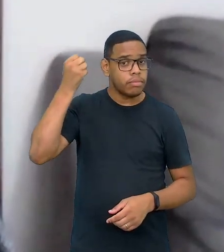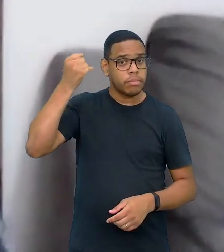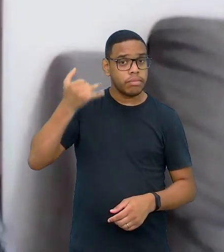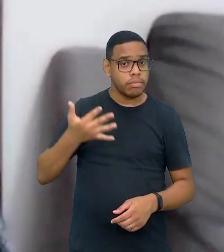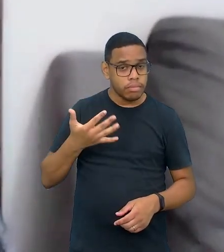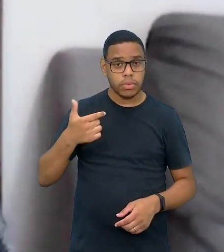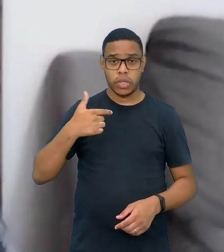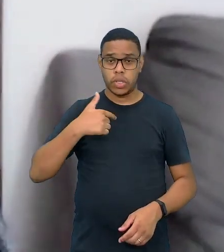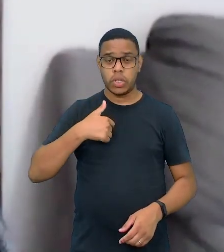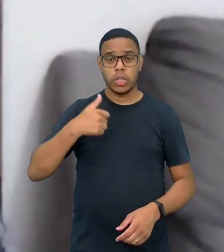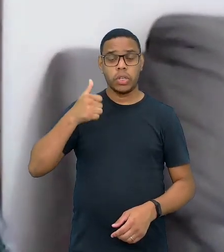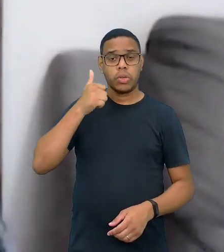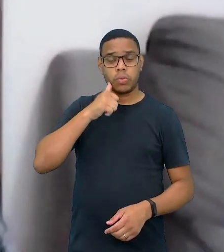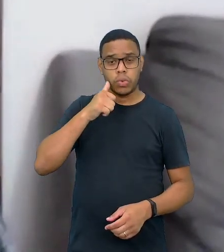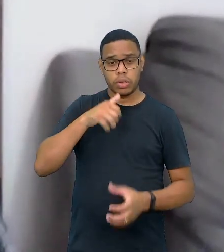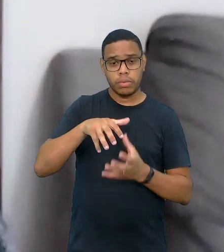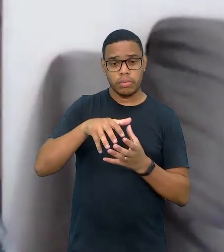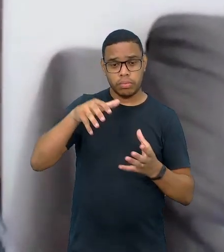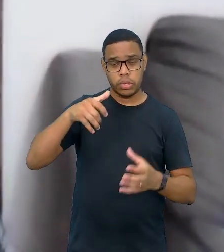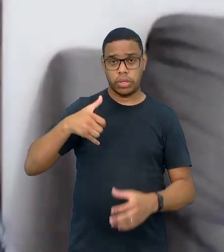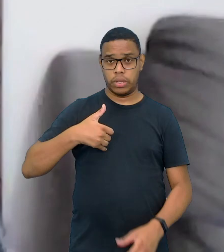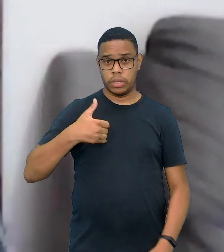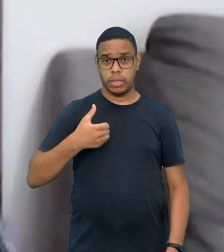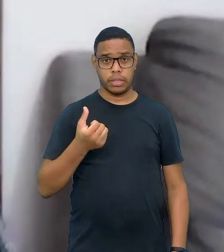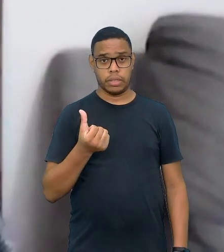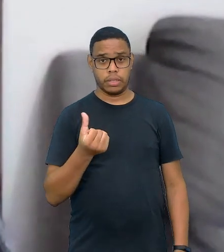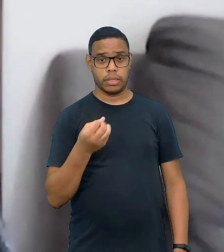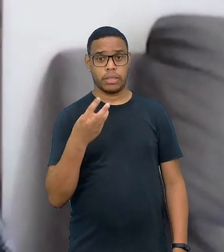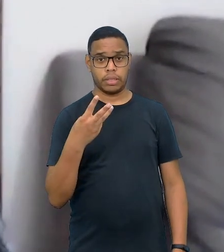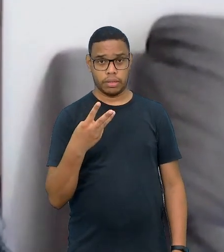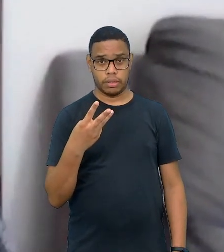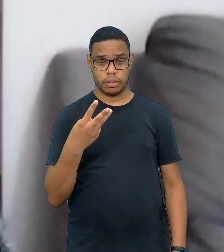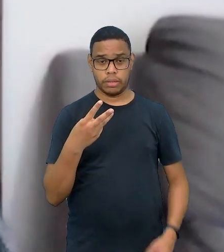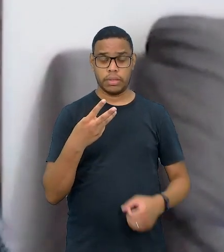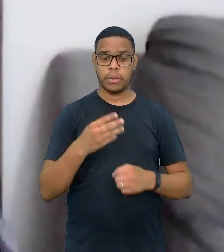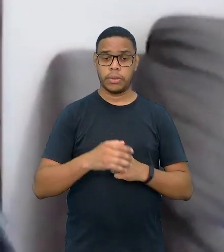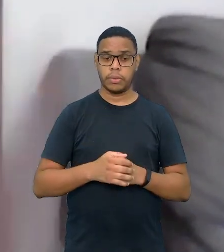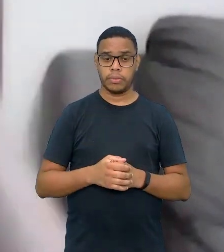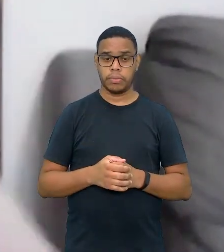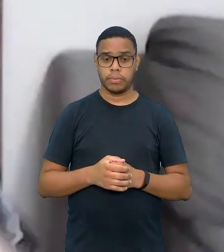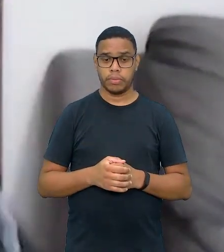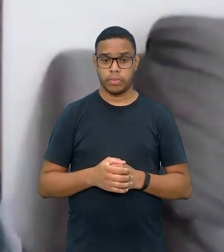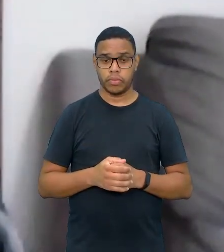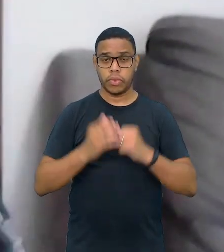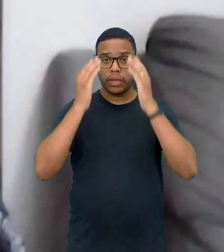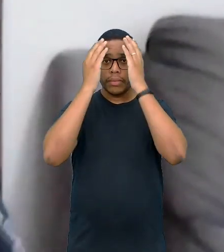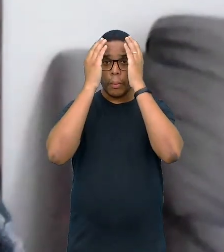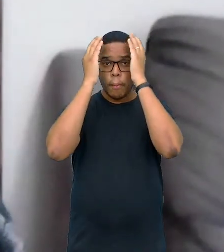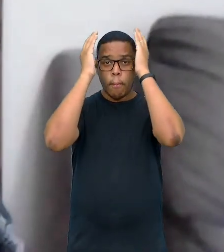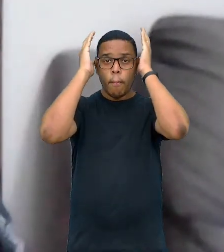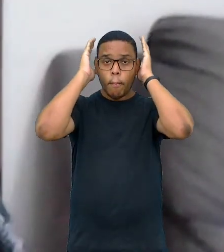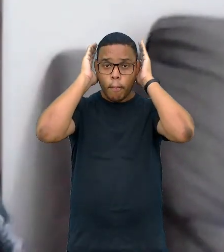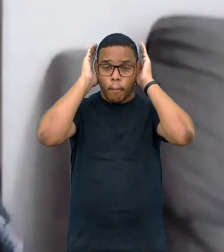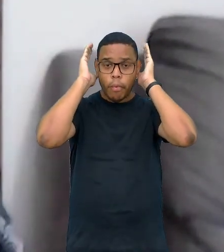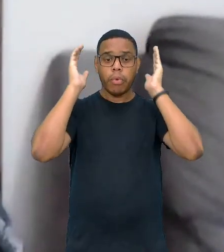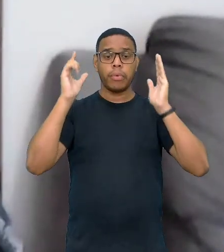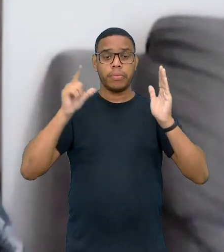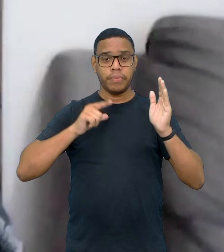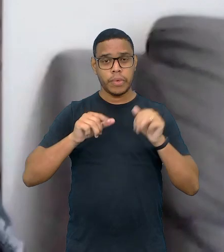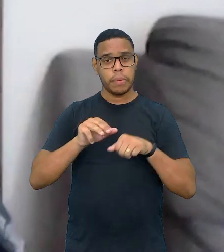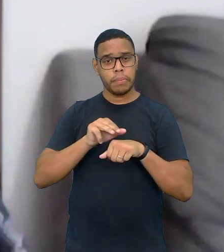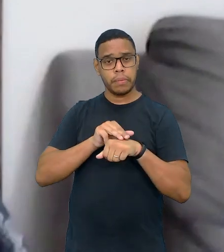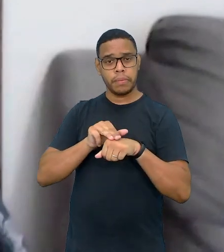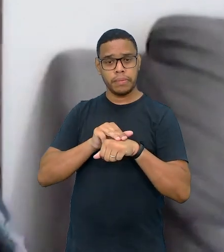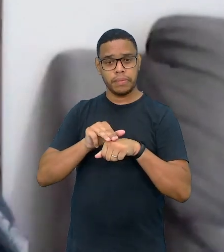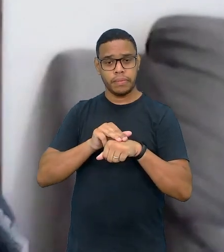uma senhora de 63 anos, eu tenho os cabelos curtinhos,